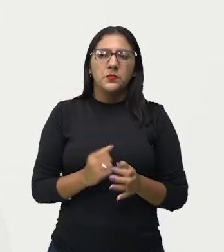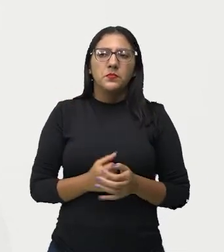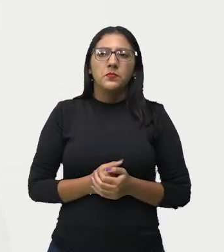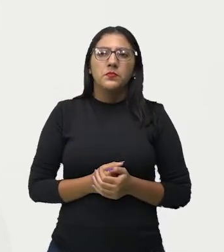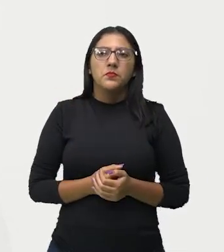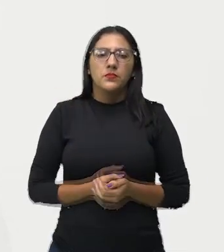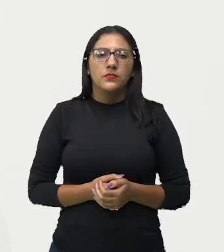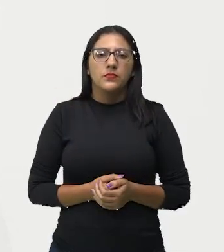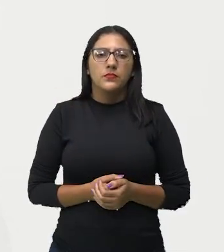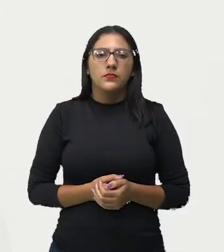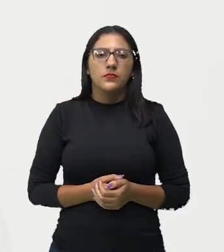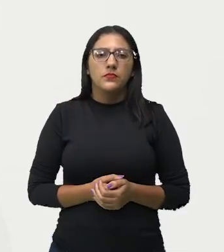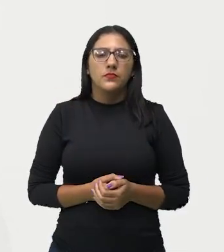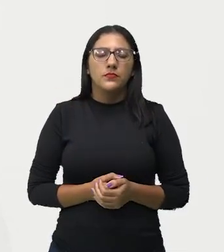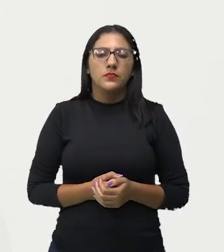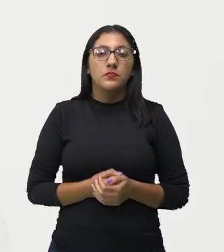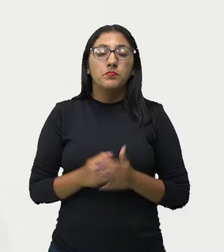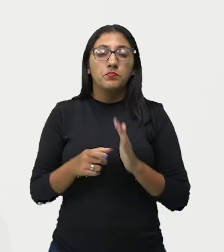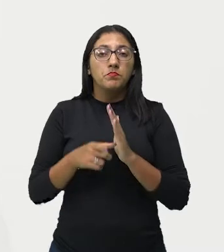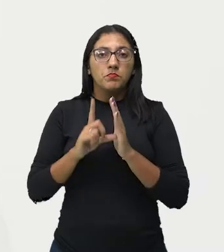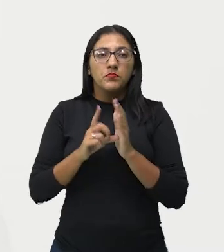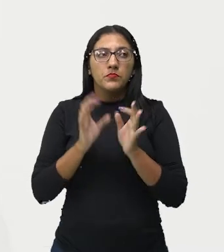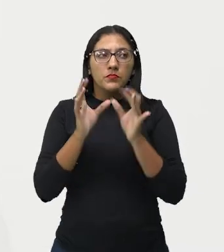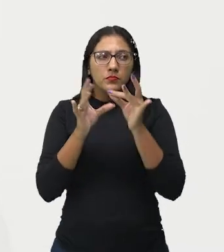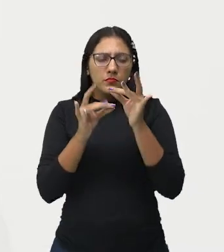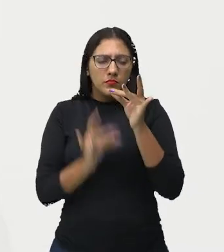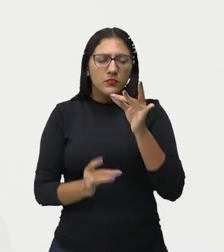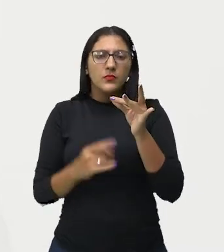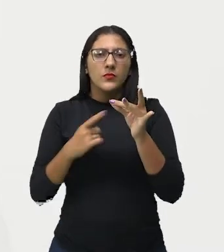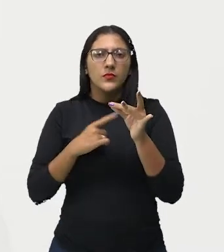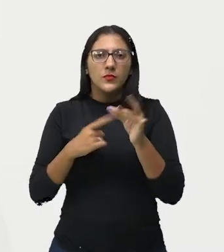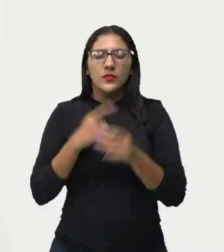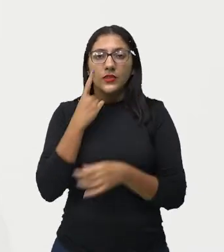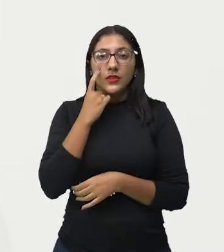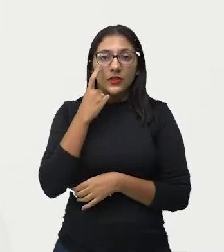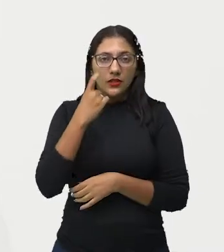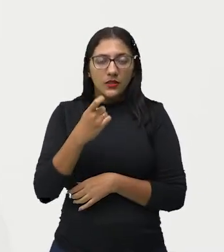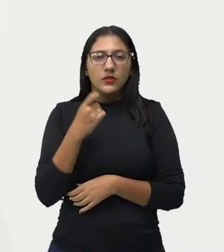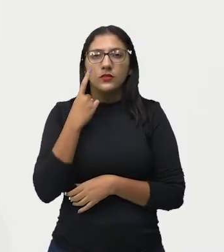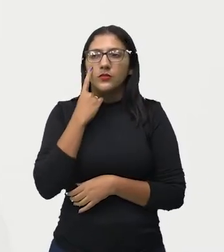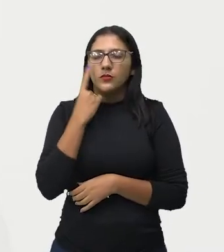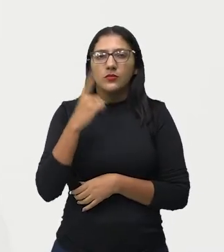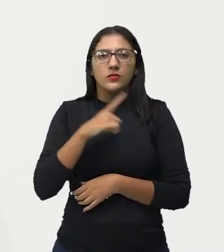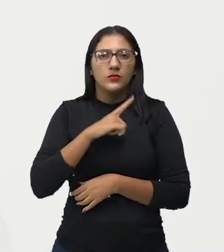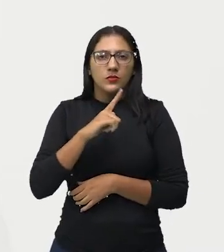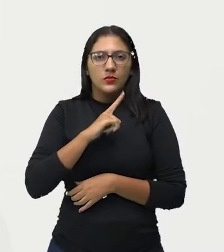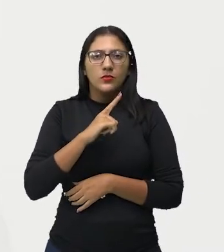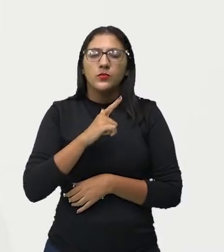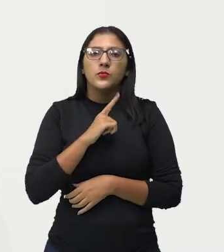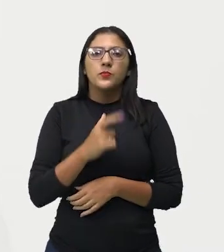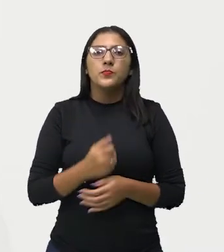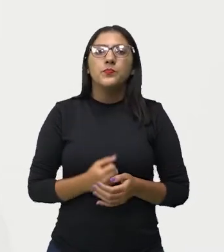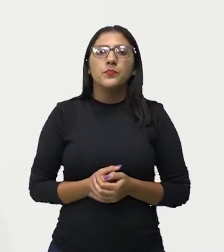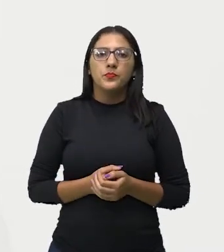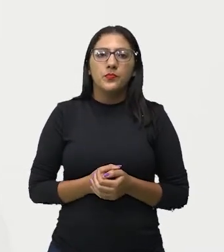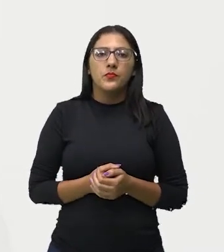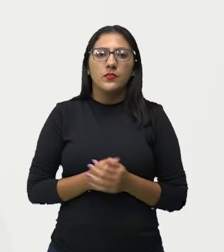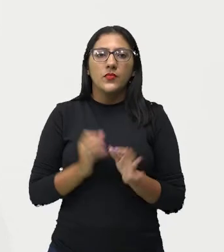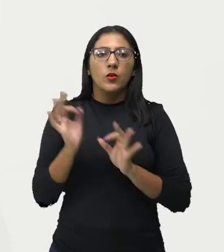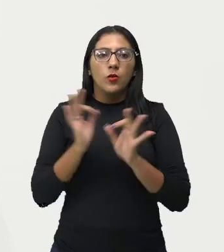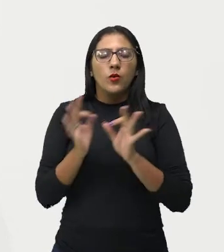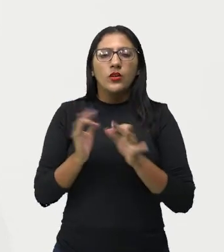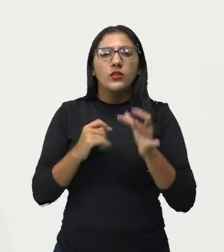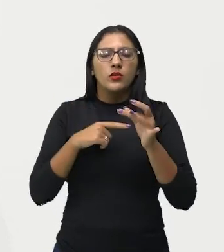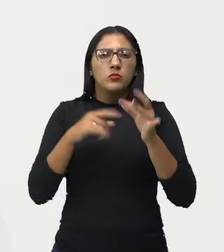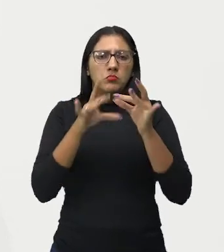termos, tá legal? A gente detalhar aqui, tem aqui uma cartela bem interessante que eu fiz para você, que é a cartela que a